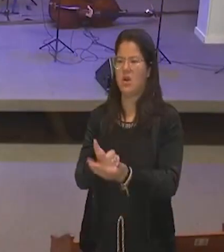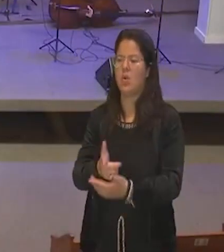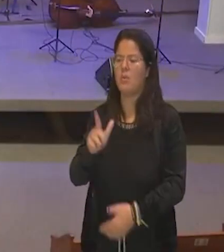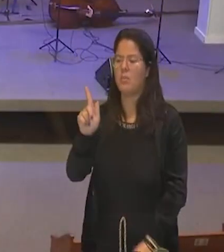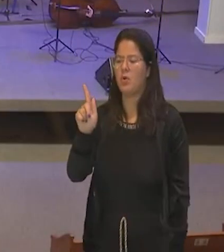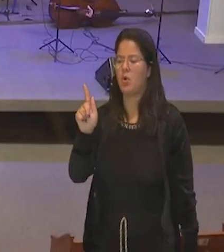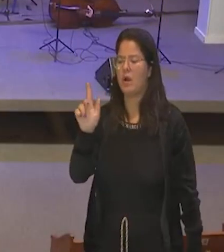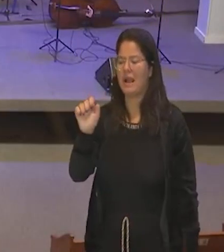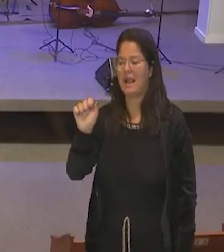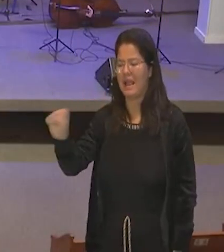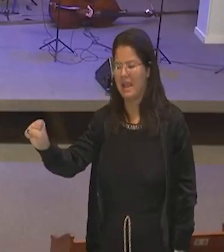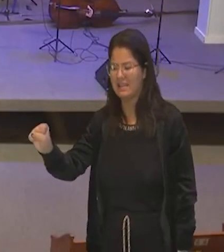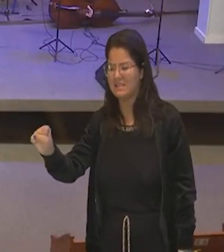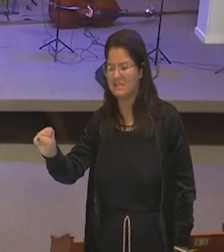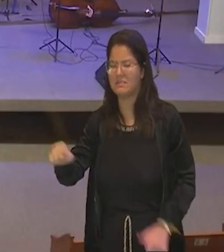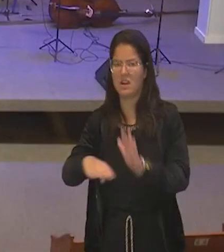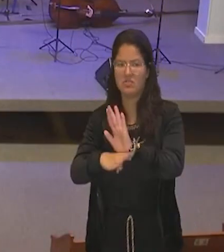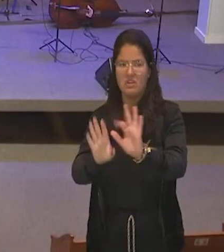Ainda não.